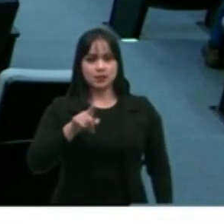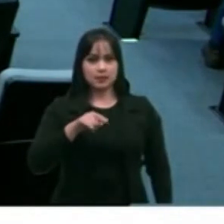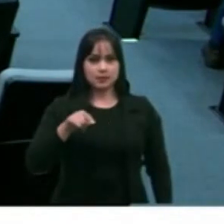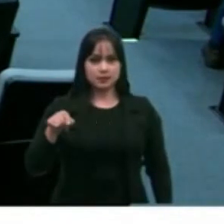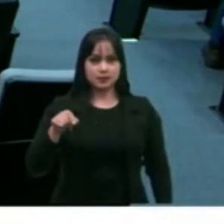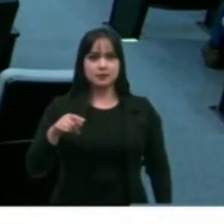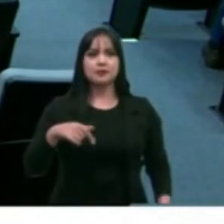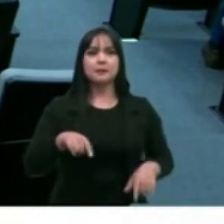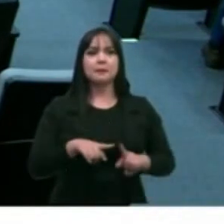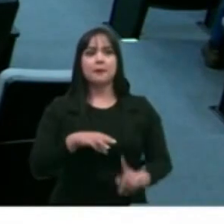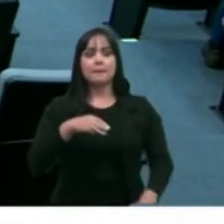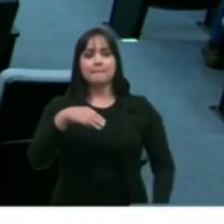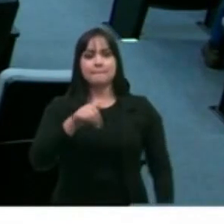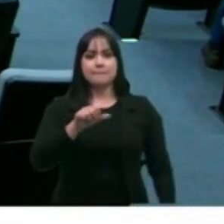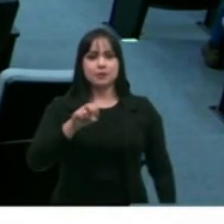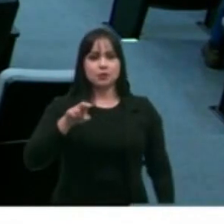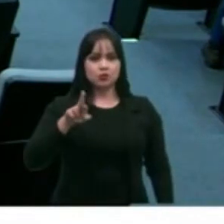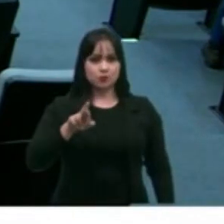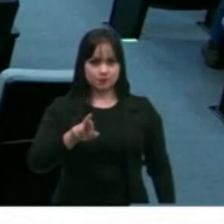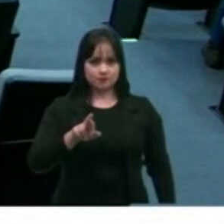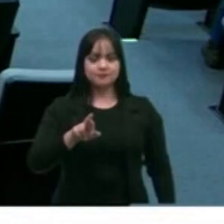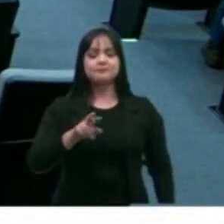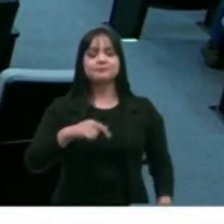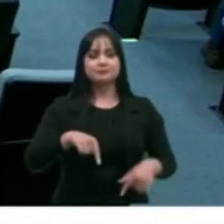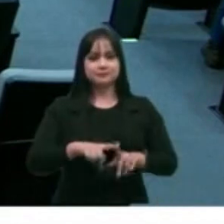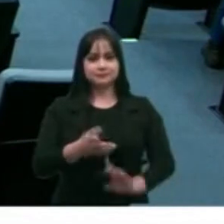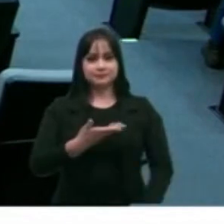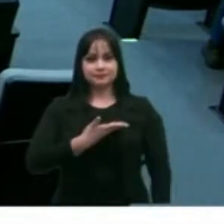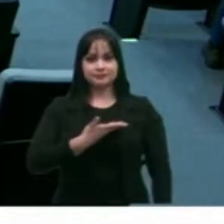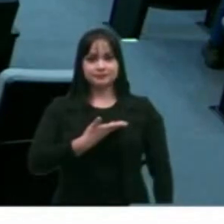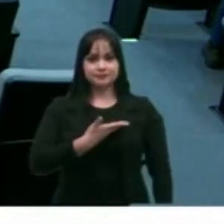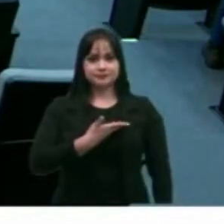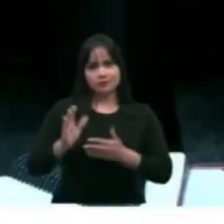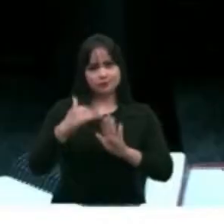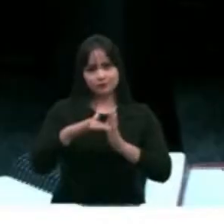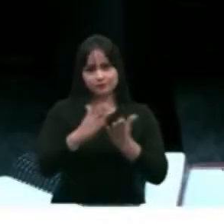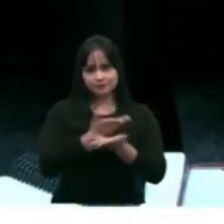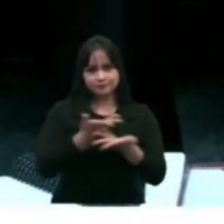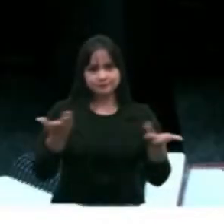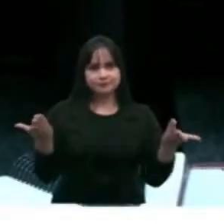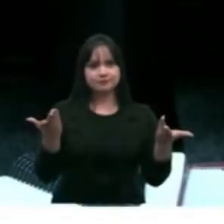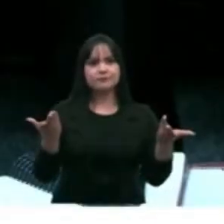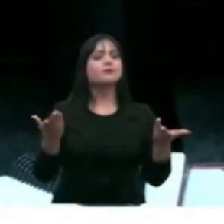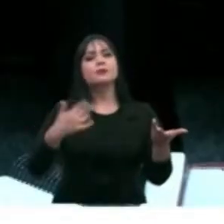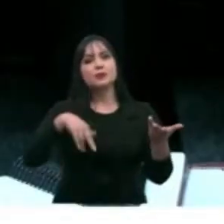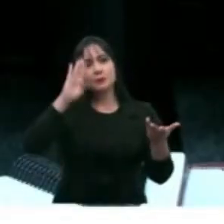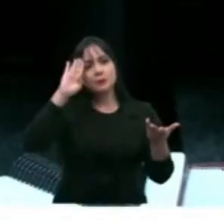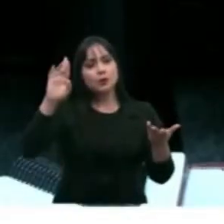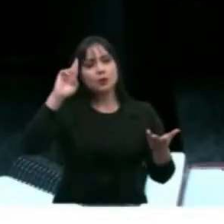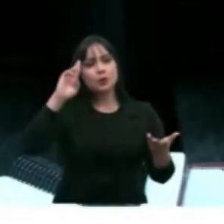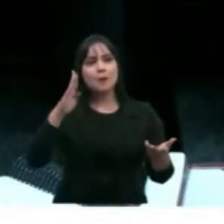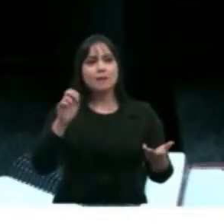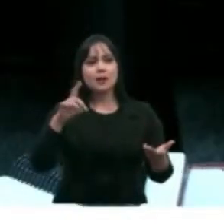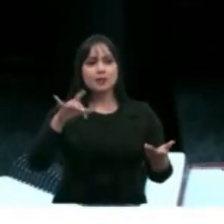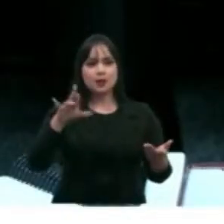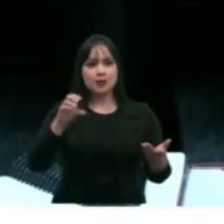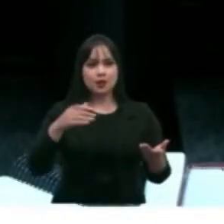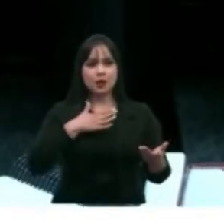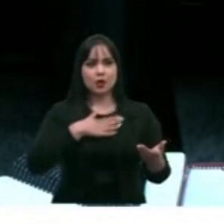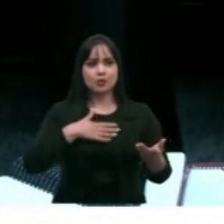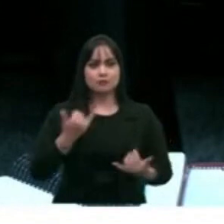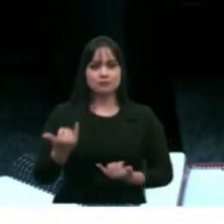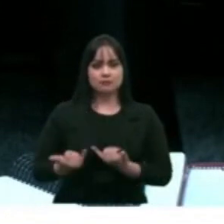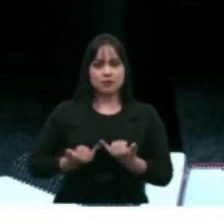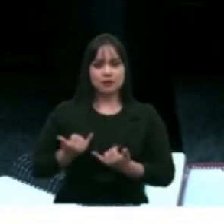irregularidades cometidas por uma juíza do Tribunal de Justiça do Rio de Janeiro segundo denúncia da Ordem dos Advogados do Brasil